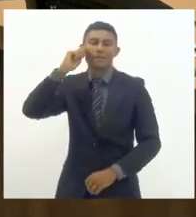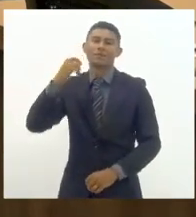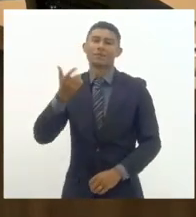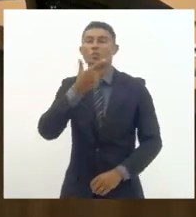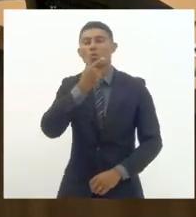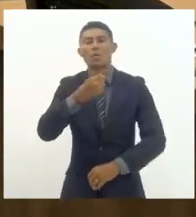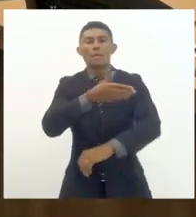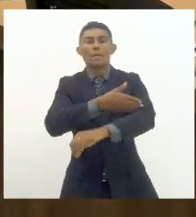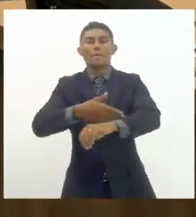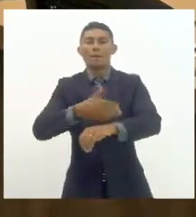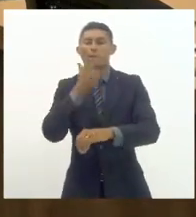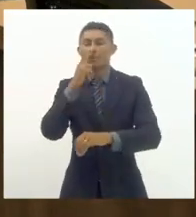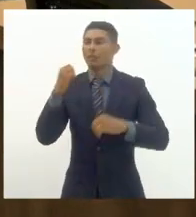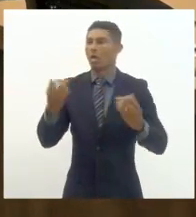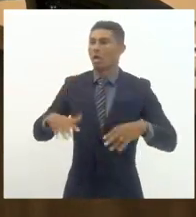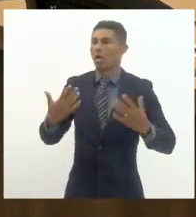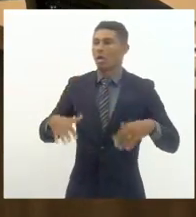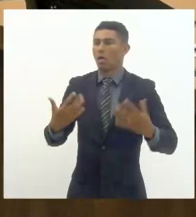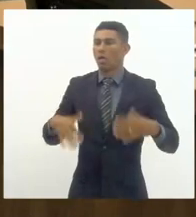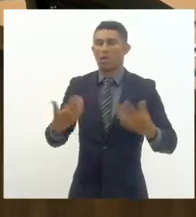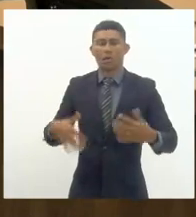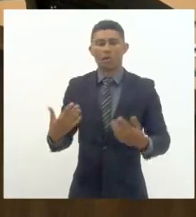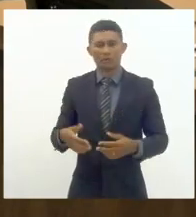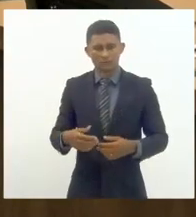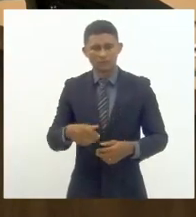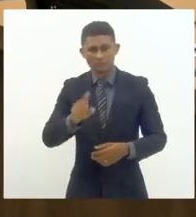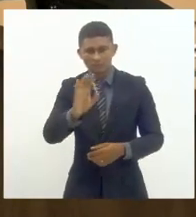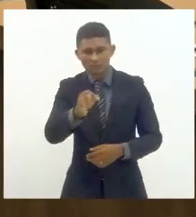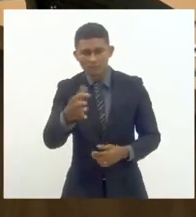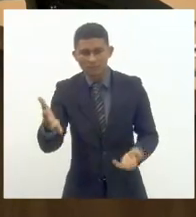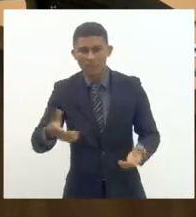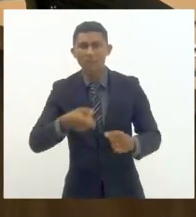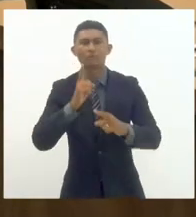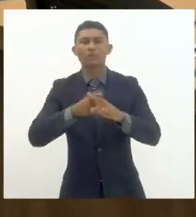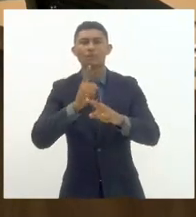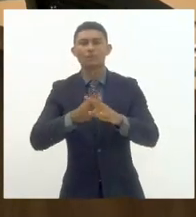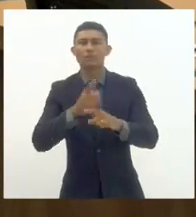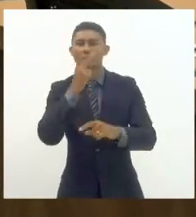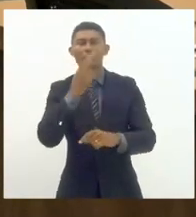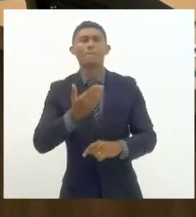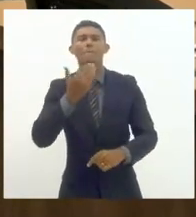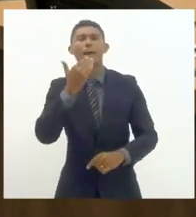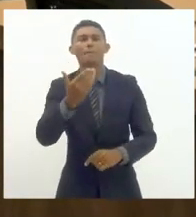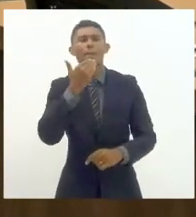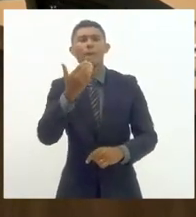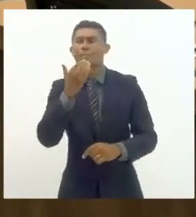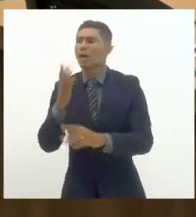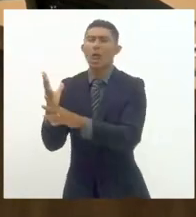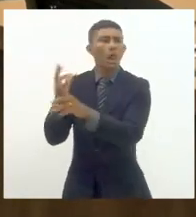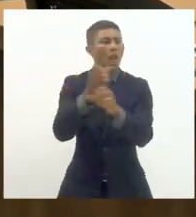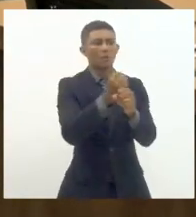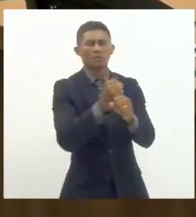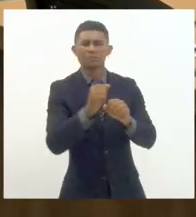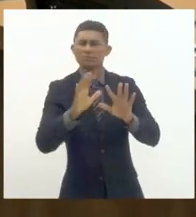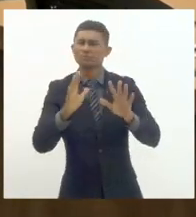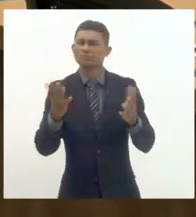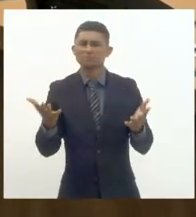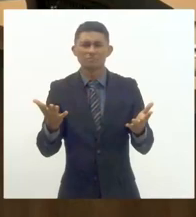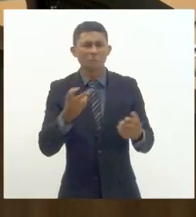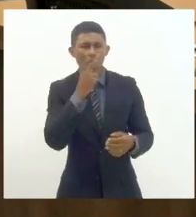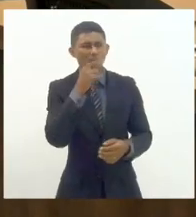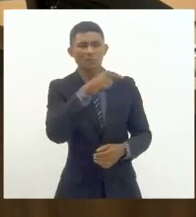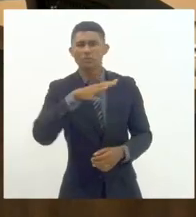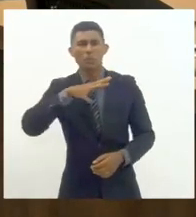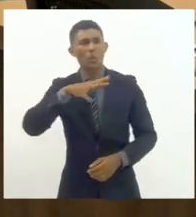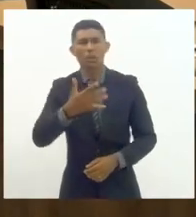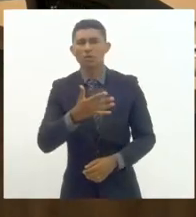homens brancos tremerem. Tremerem nas bases, inclusive, porque pede uma verificação, mas não tem a